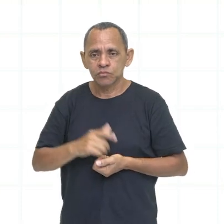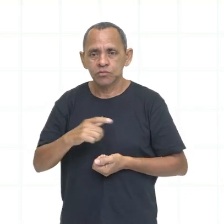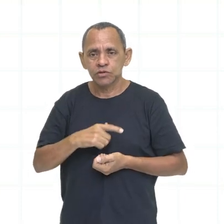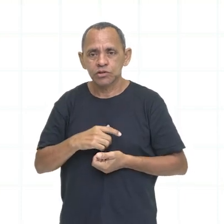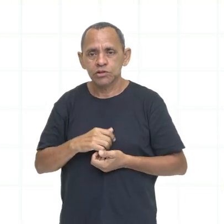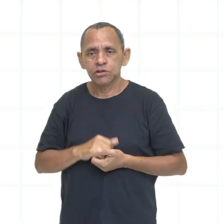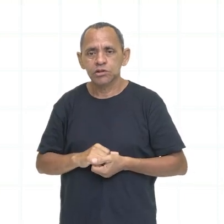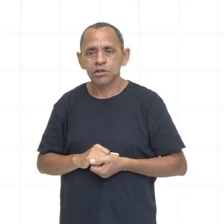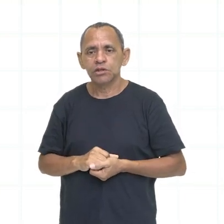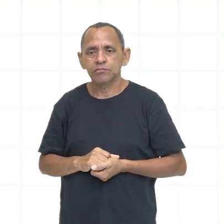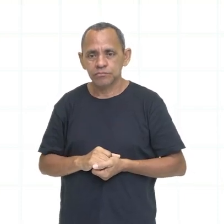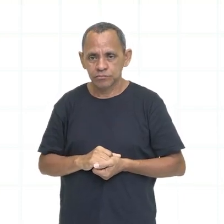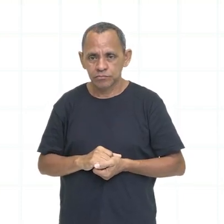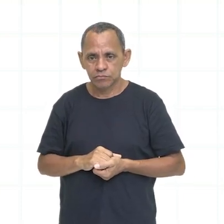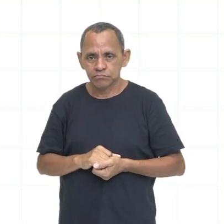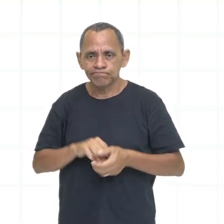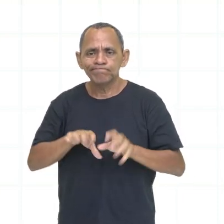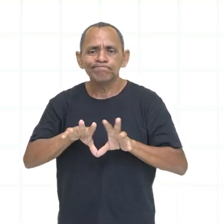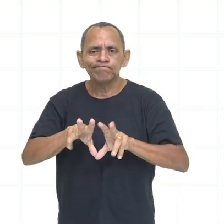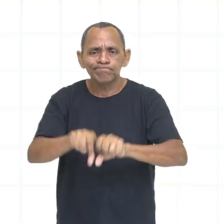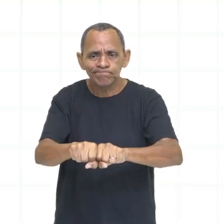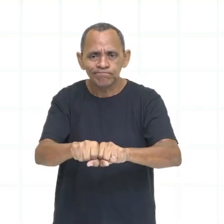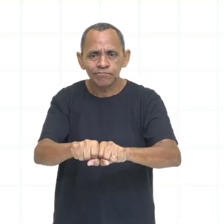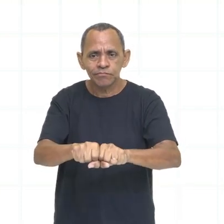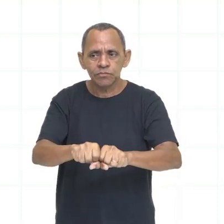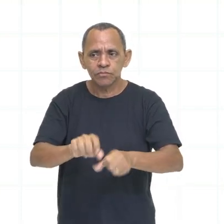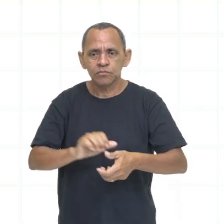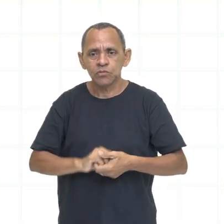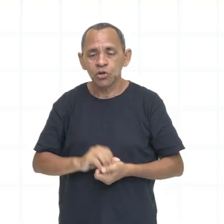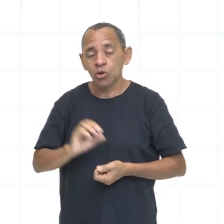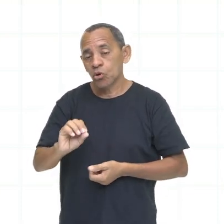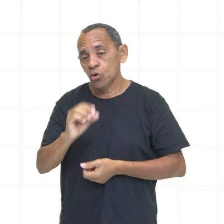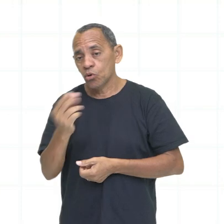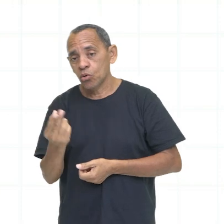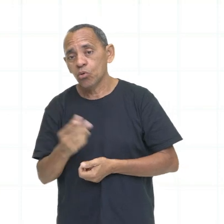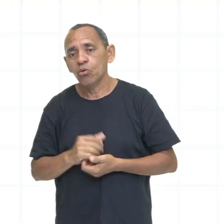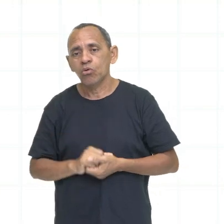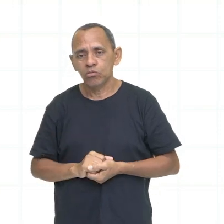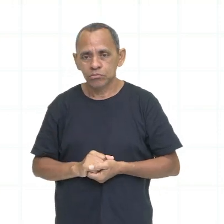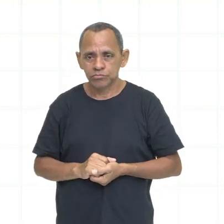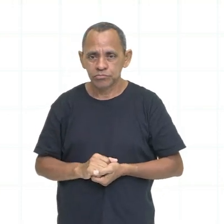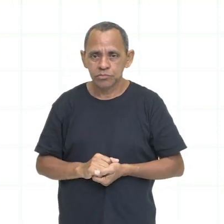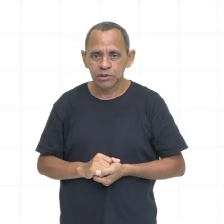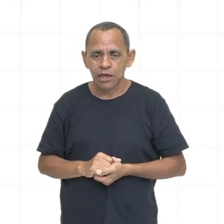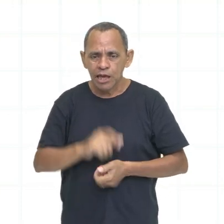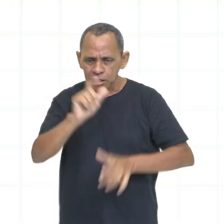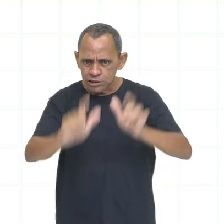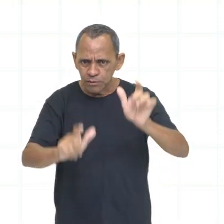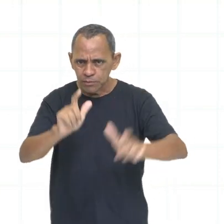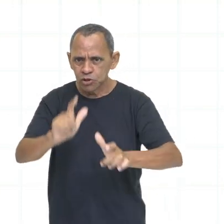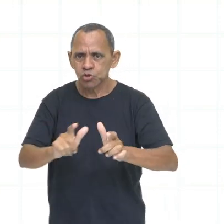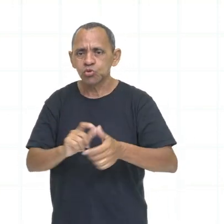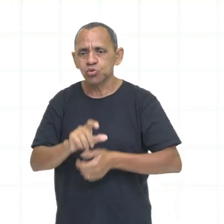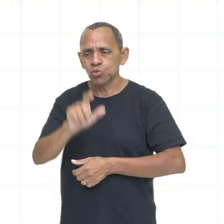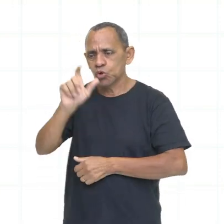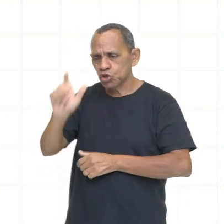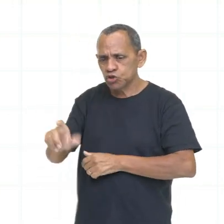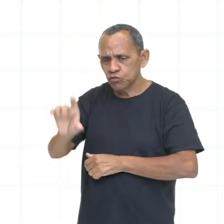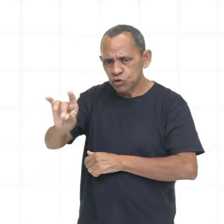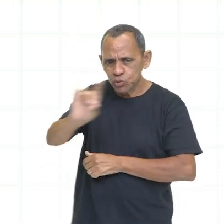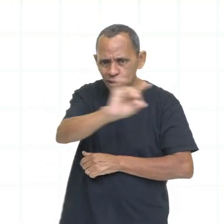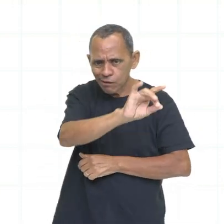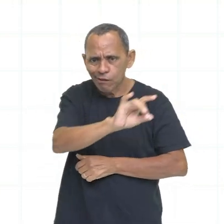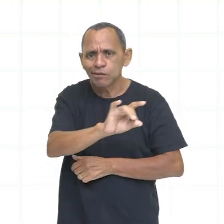posse, né? O senso pertence a esses indivíduos, né? Então, individual sense of self, de